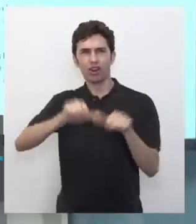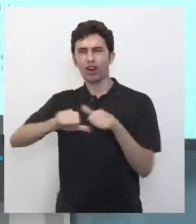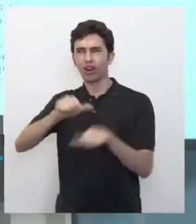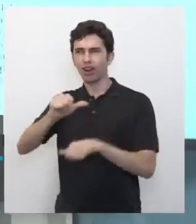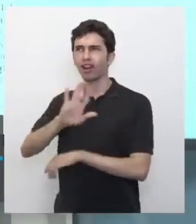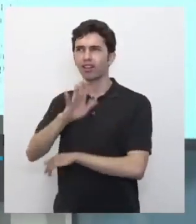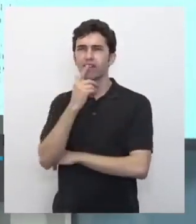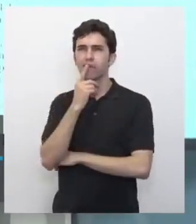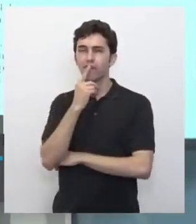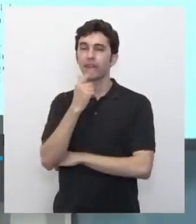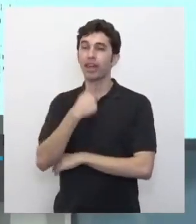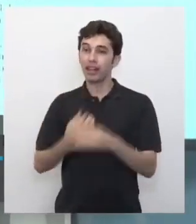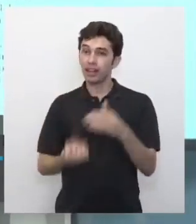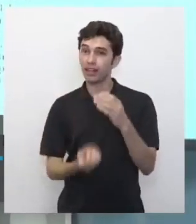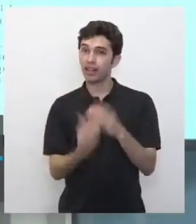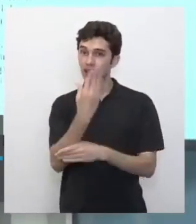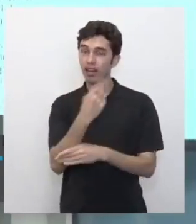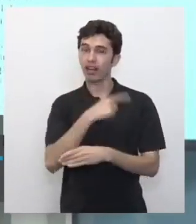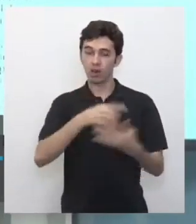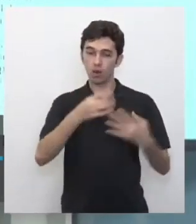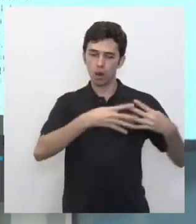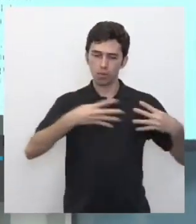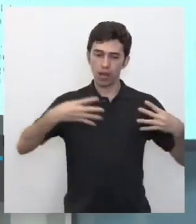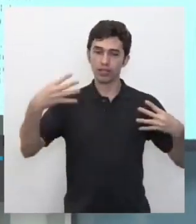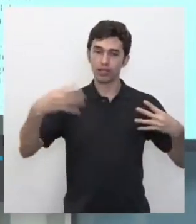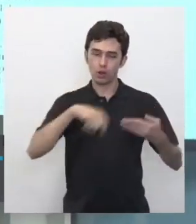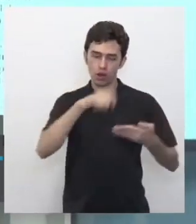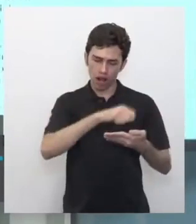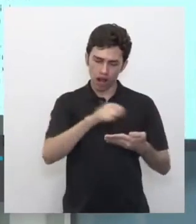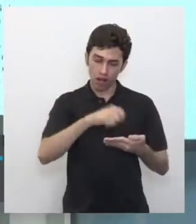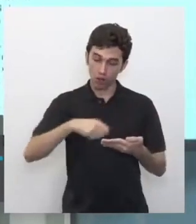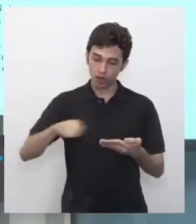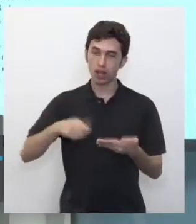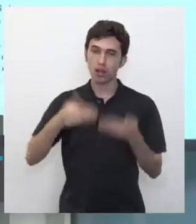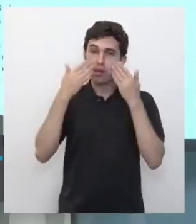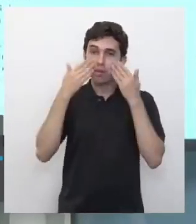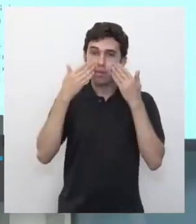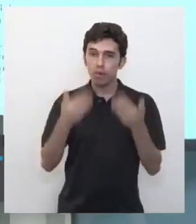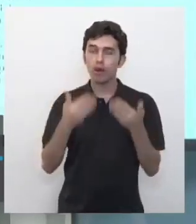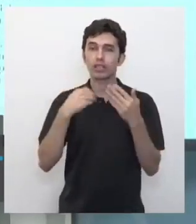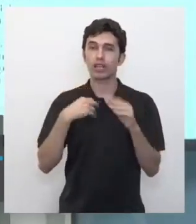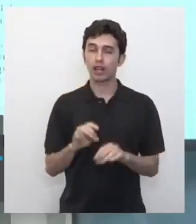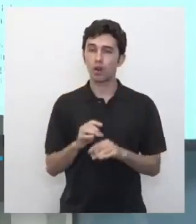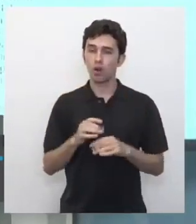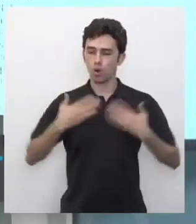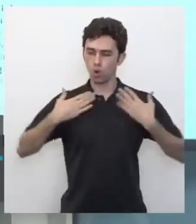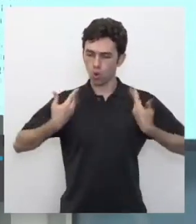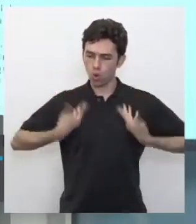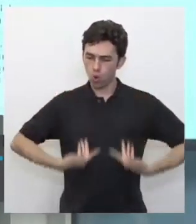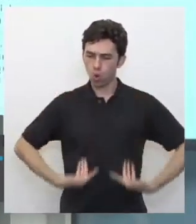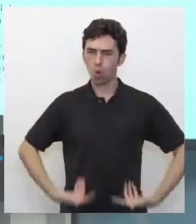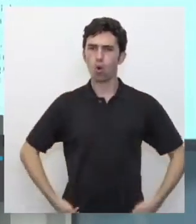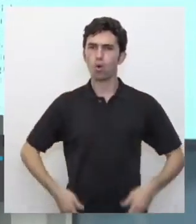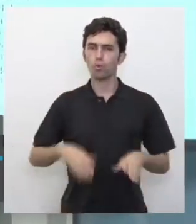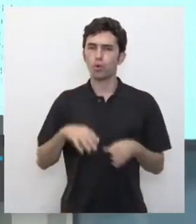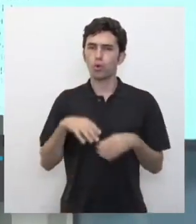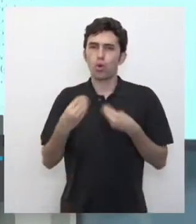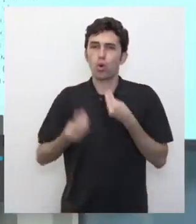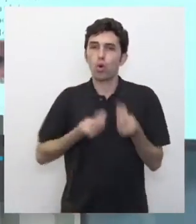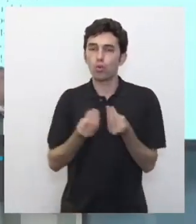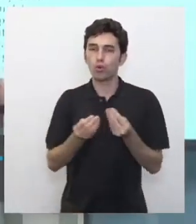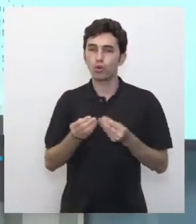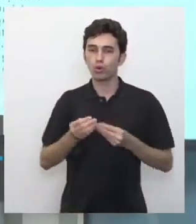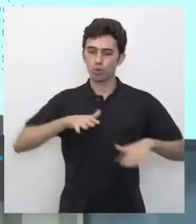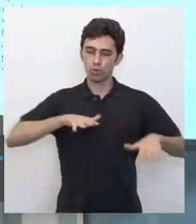de notação em dança, né, a labanotação, onde as partes do corpo, né, e justamente